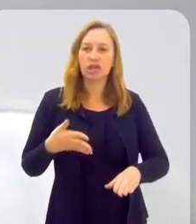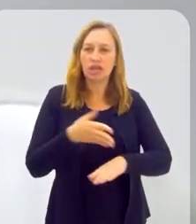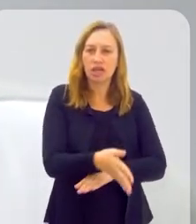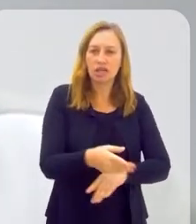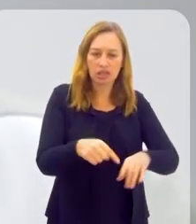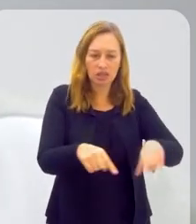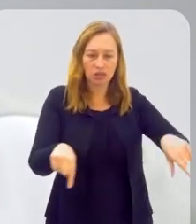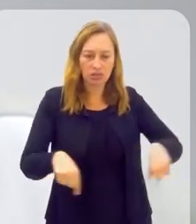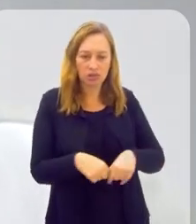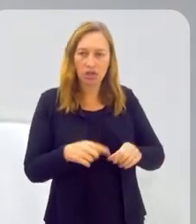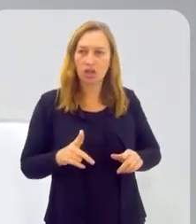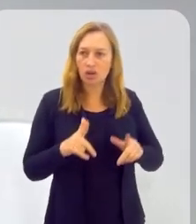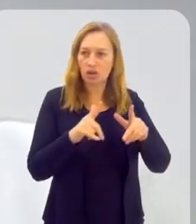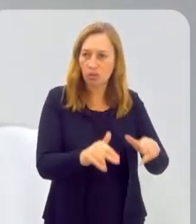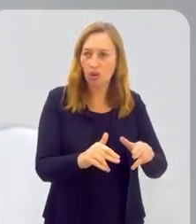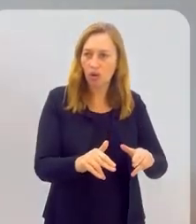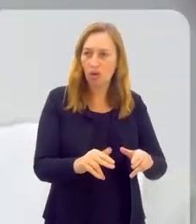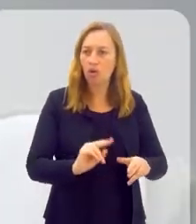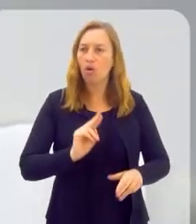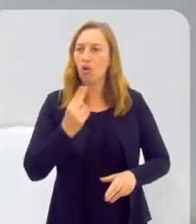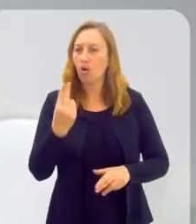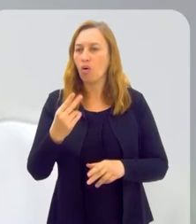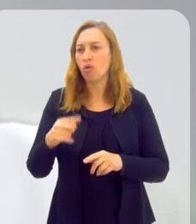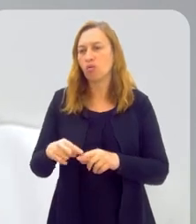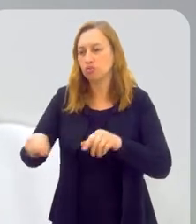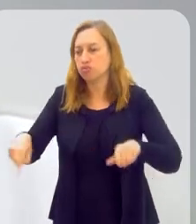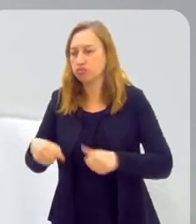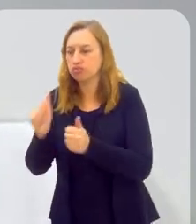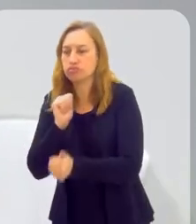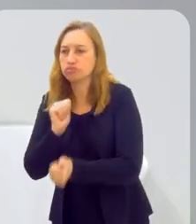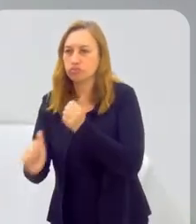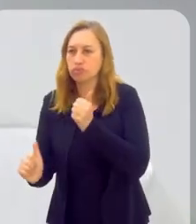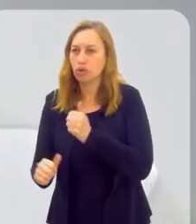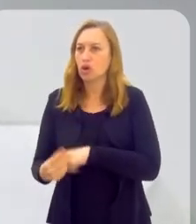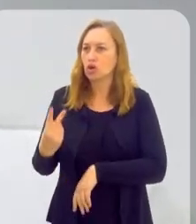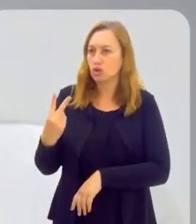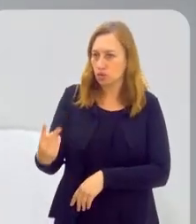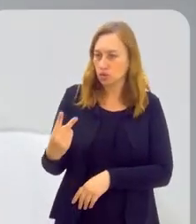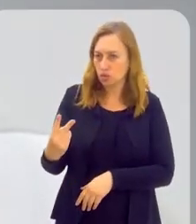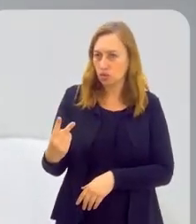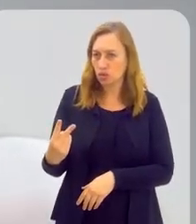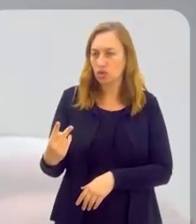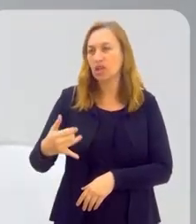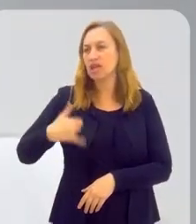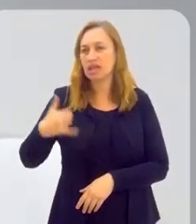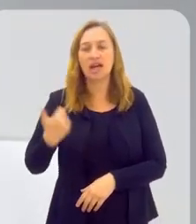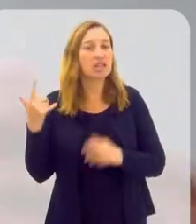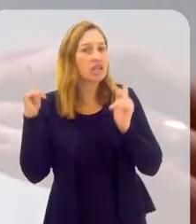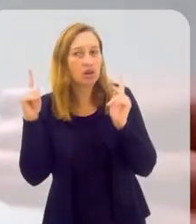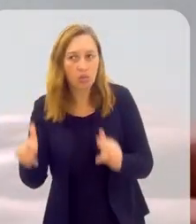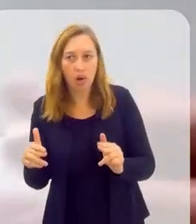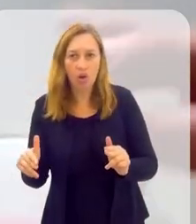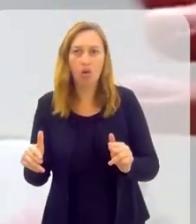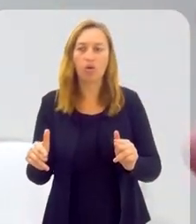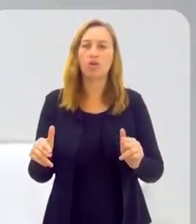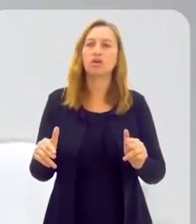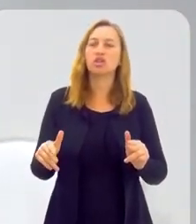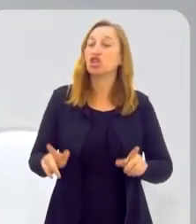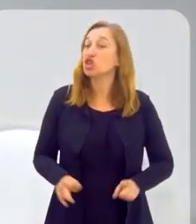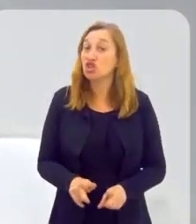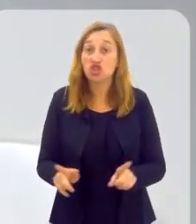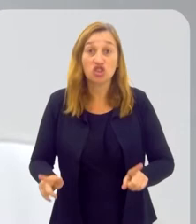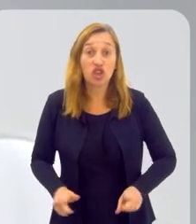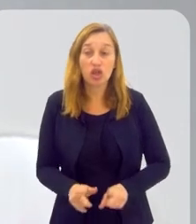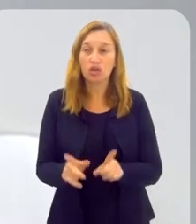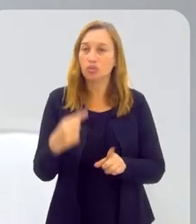ginásio, ou academia, como vocês dizem, ou no mesmo clube desportivo, e os dois, apesar de terem a mesma idade, serem